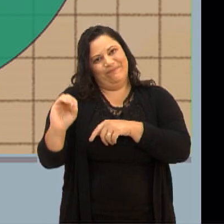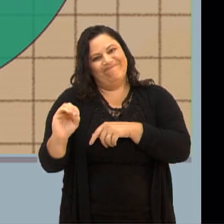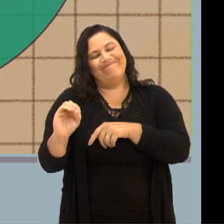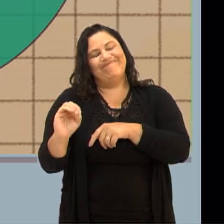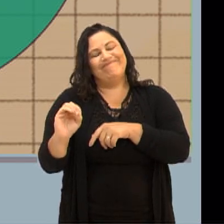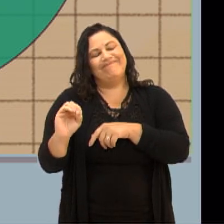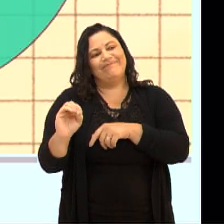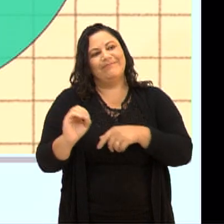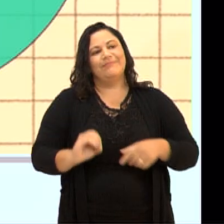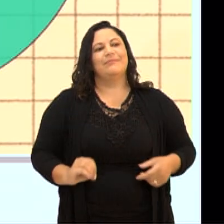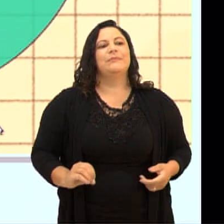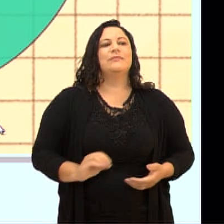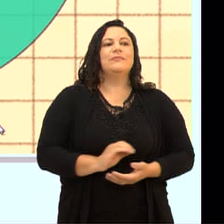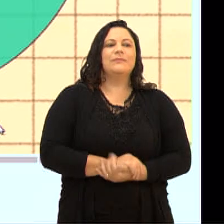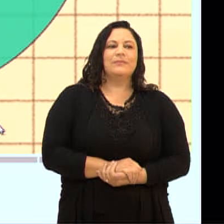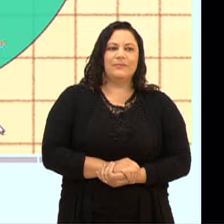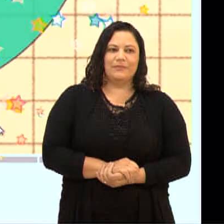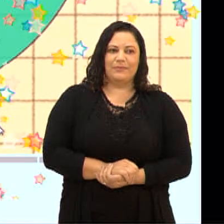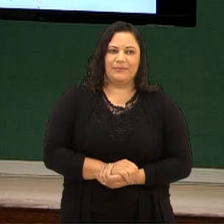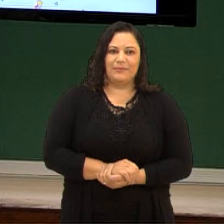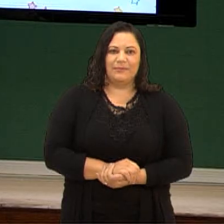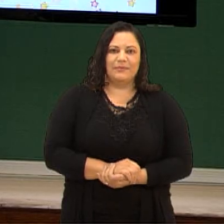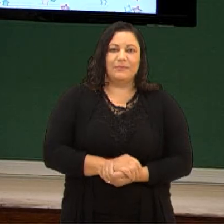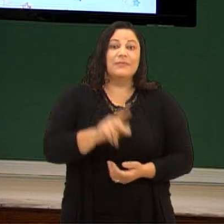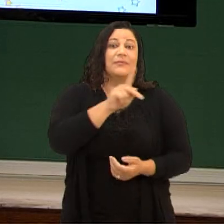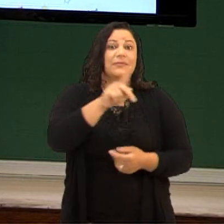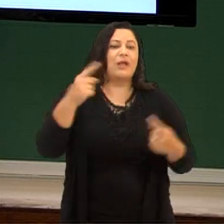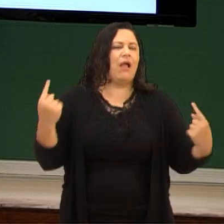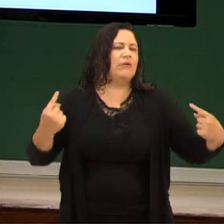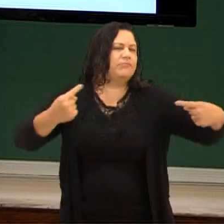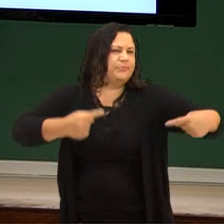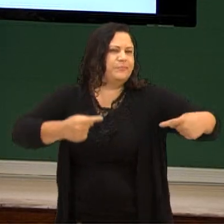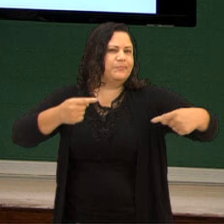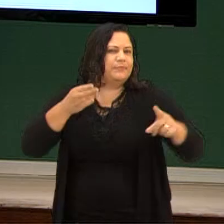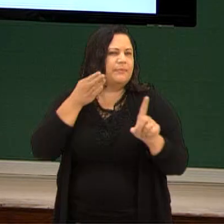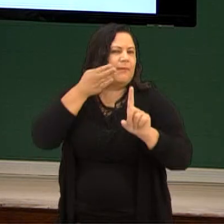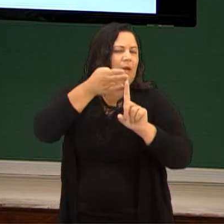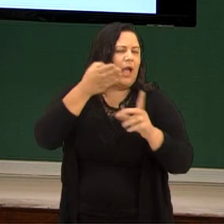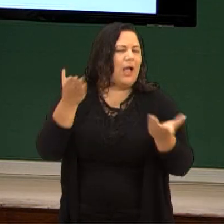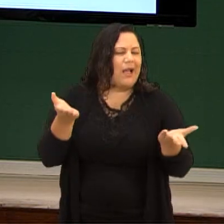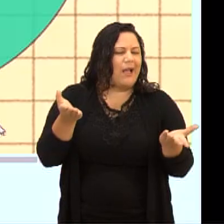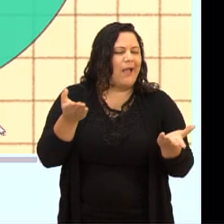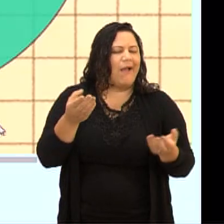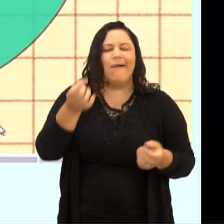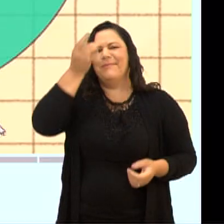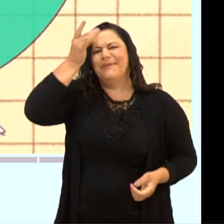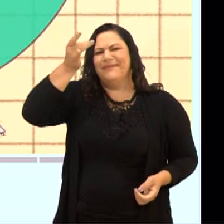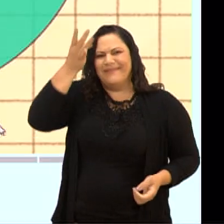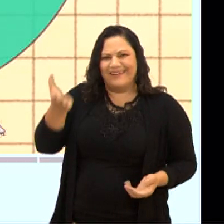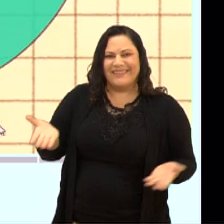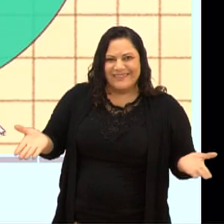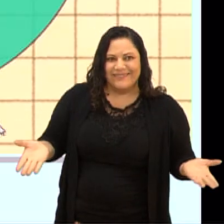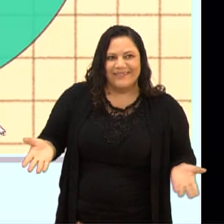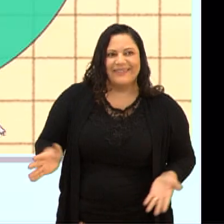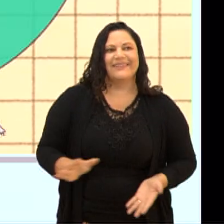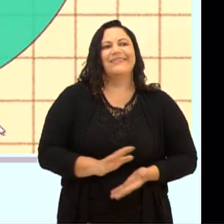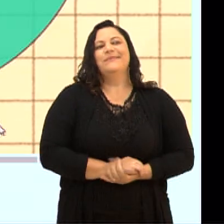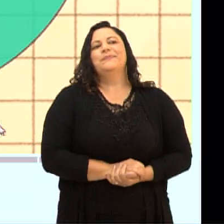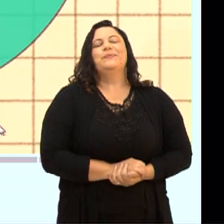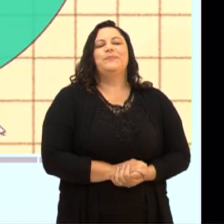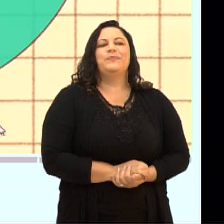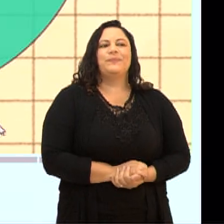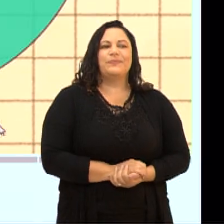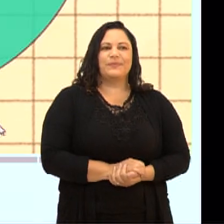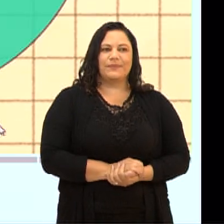180. Isso mesmo. A professora quer desafiar vocês. Eu acho que está ficando muito fácil esse joguinho. Vamos ver lá como